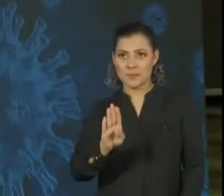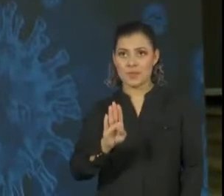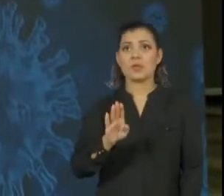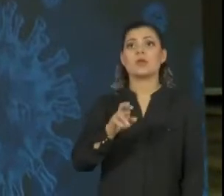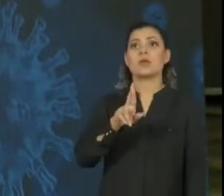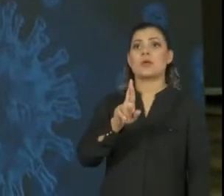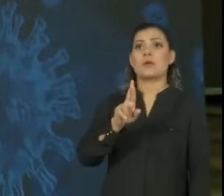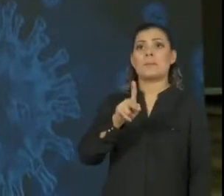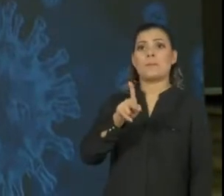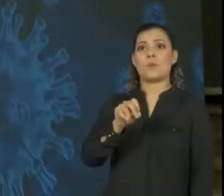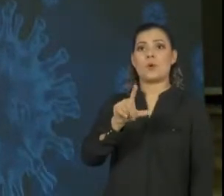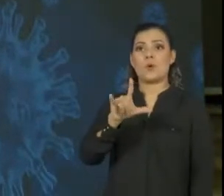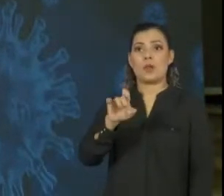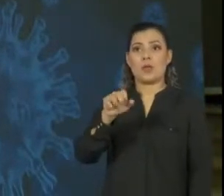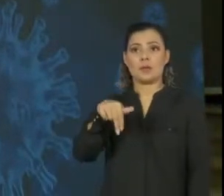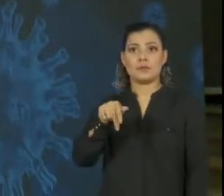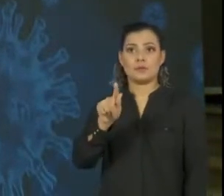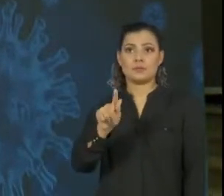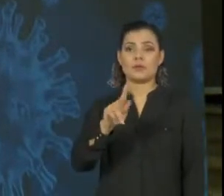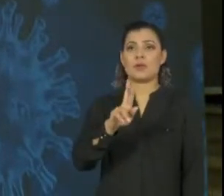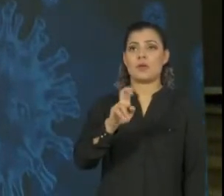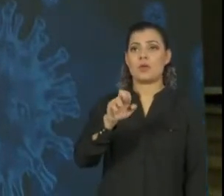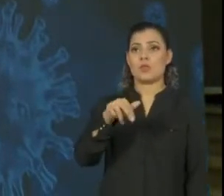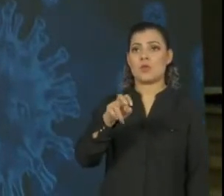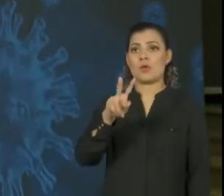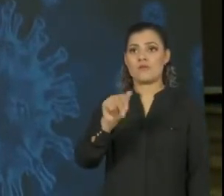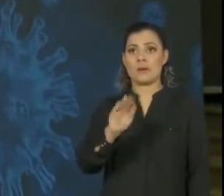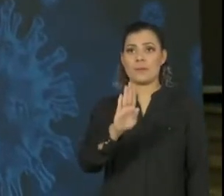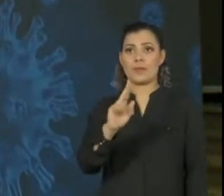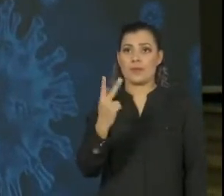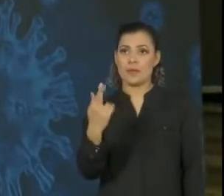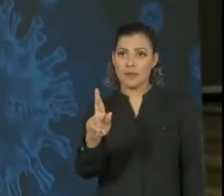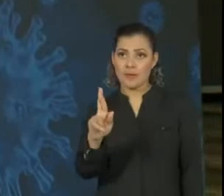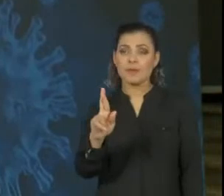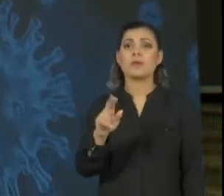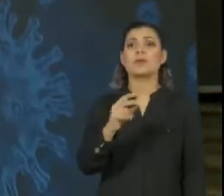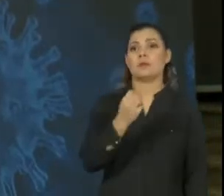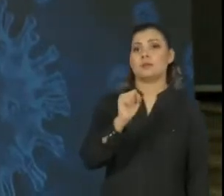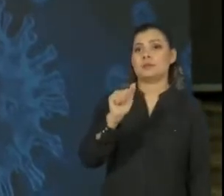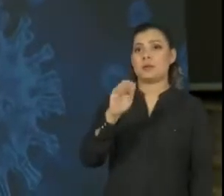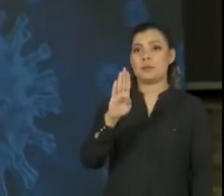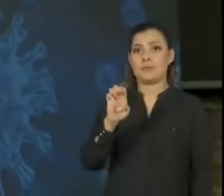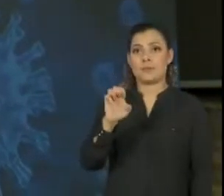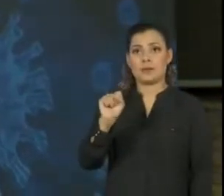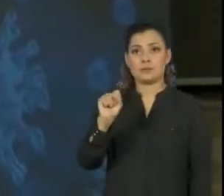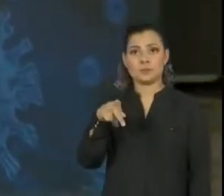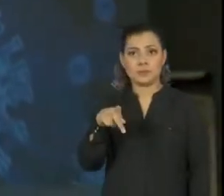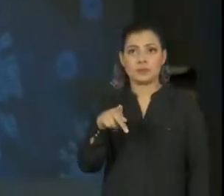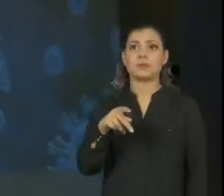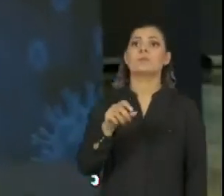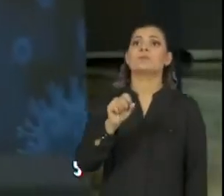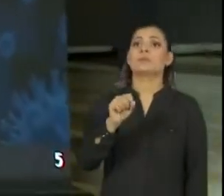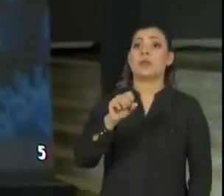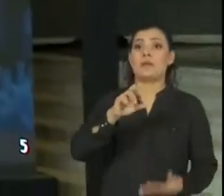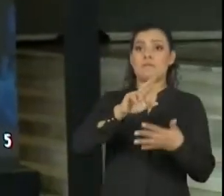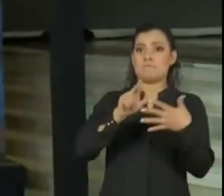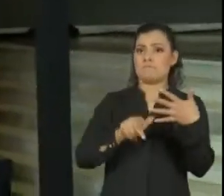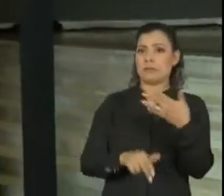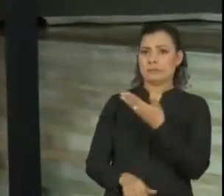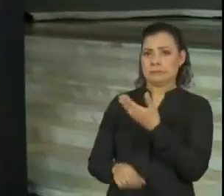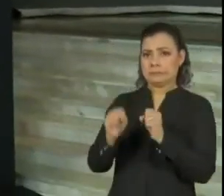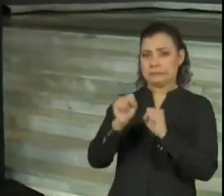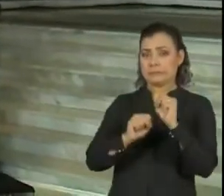Renova BR, Sabesp, Sertrading, Starbucks Brasil, Yu